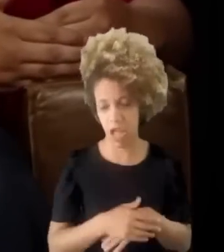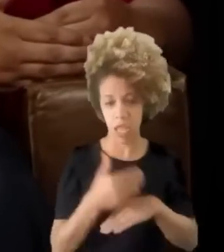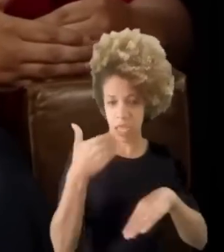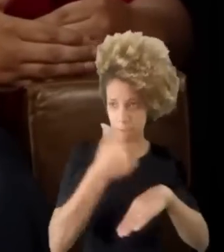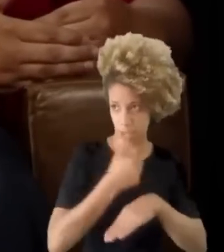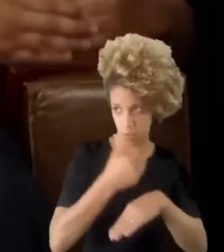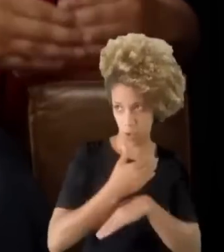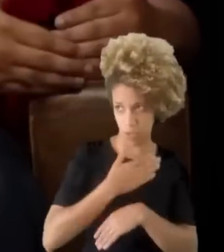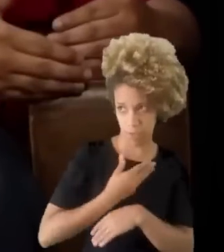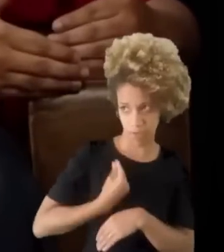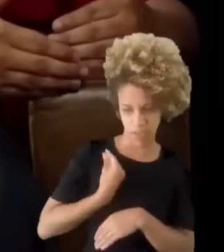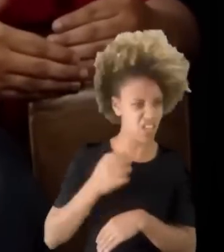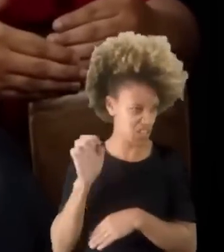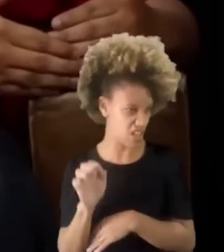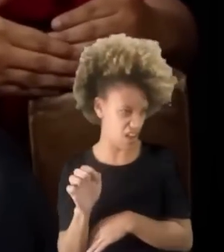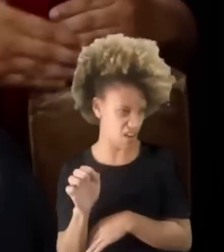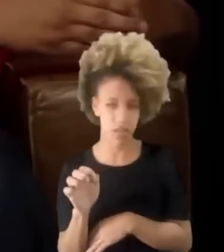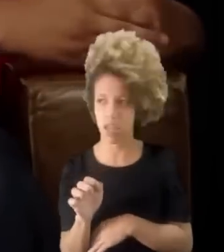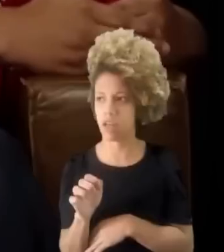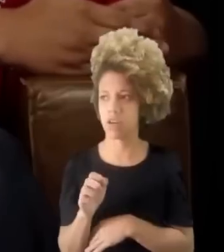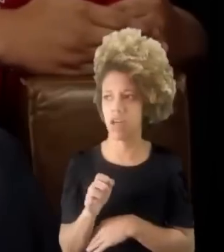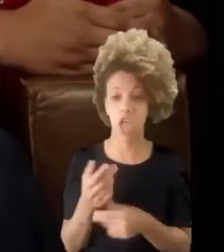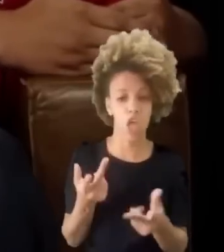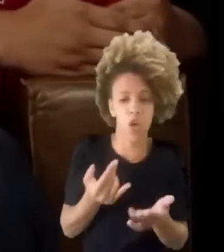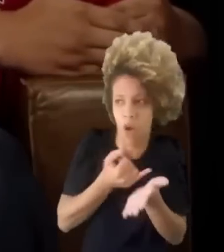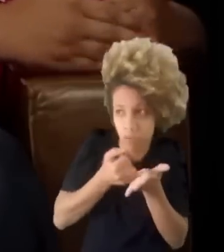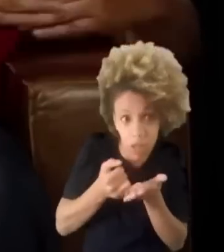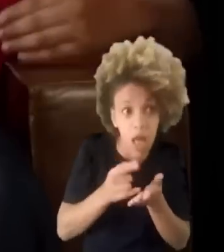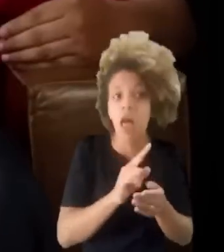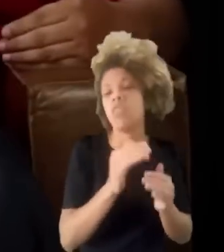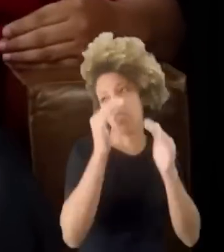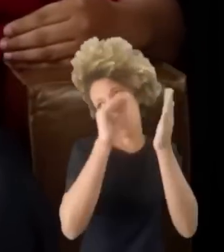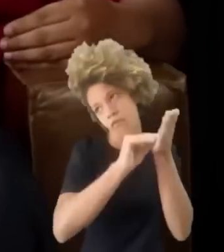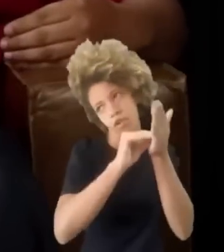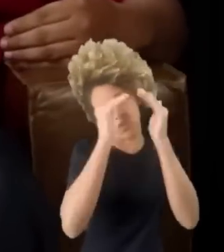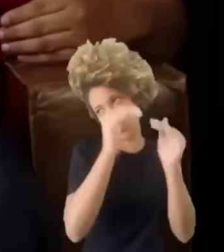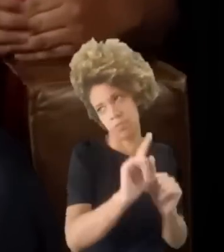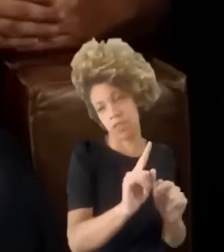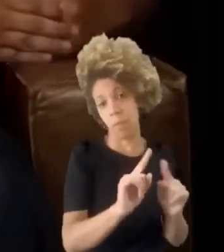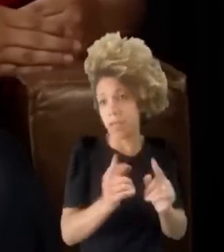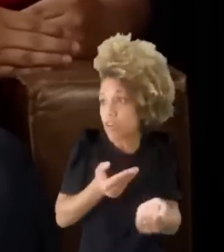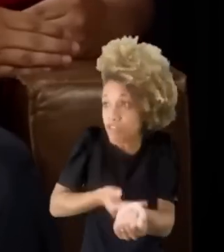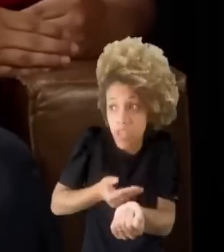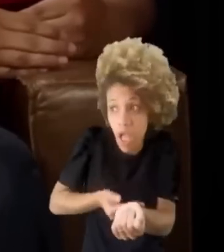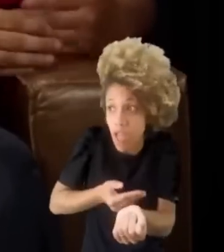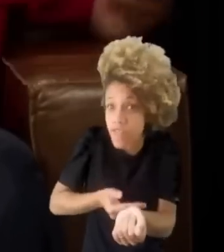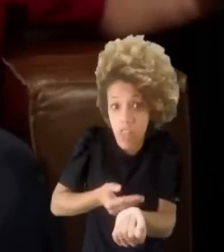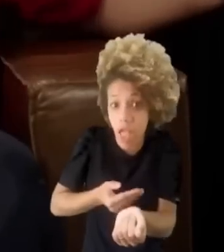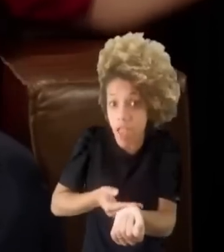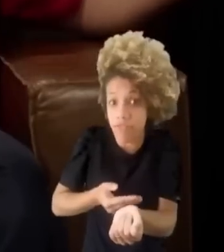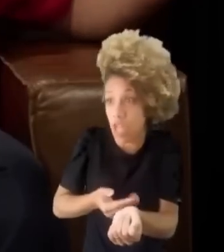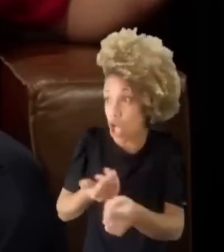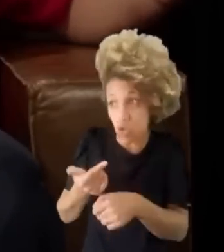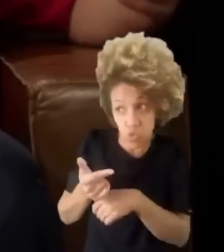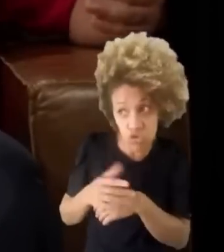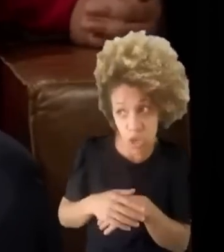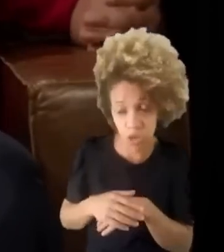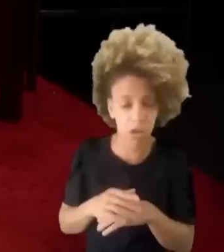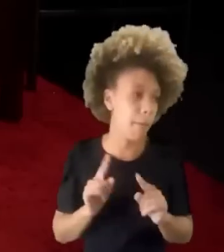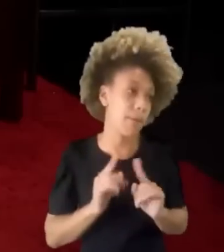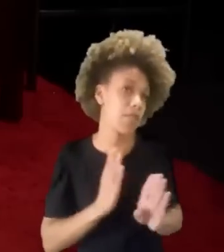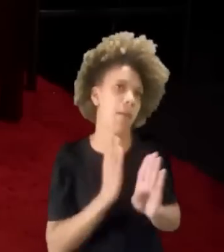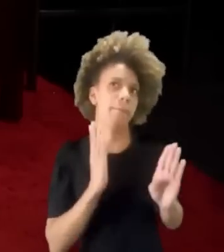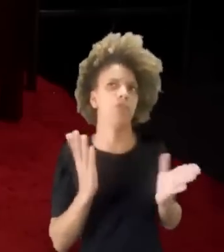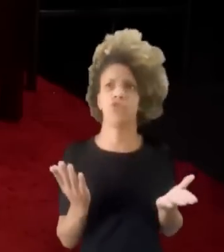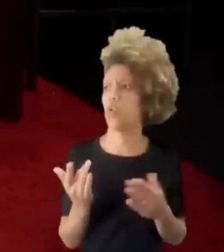que entrou na minha vida de esquerda né a cocaína não desrespeitando eles mas eu viciei Mano eu não tinha isso mano porque